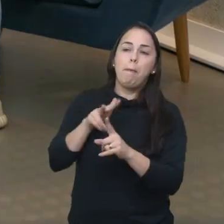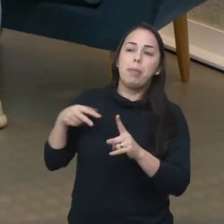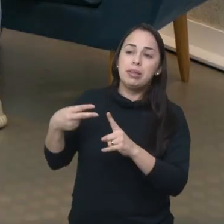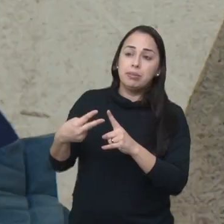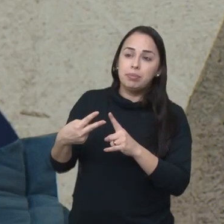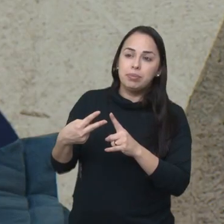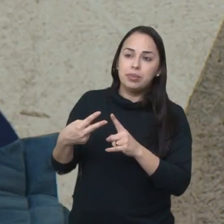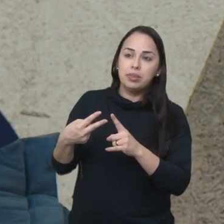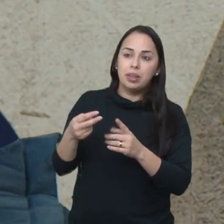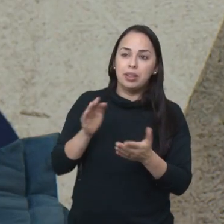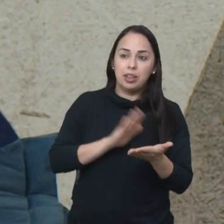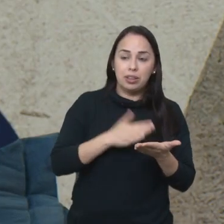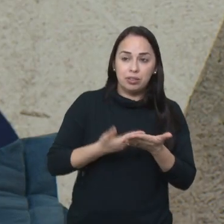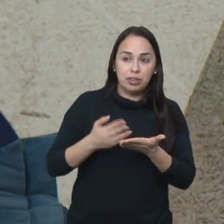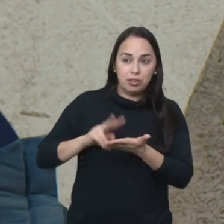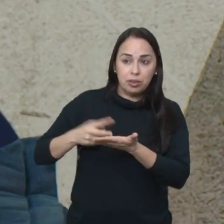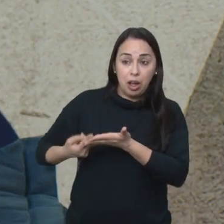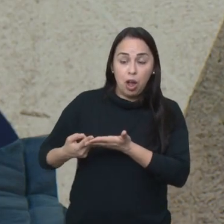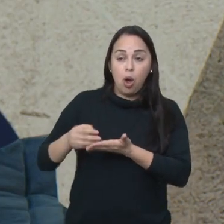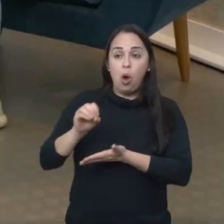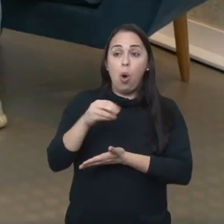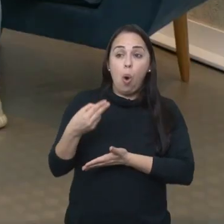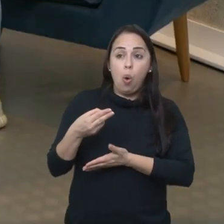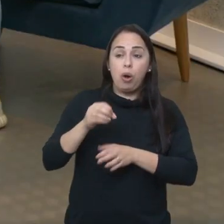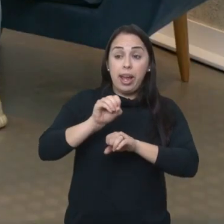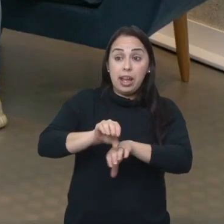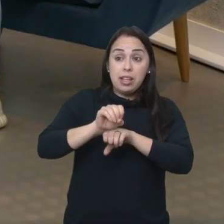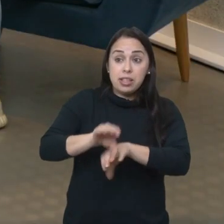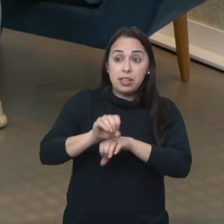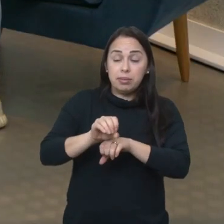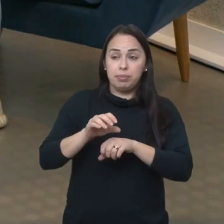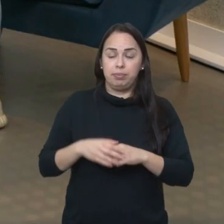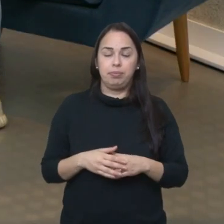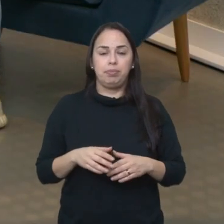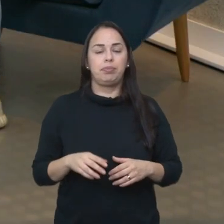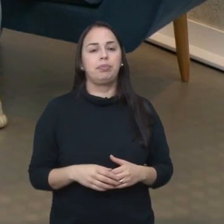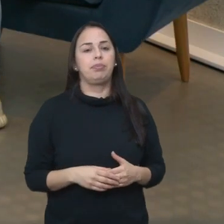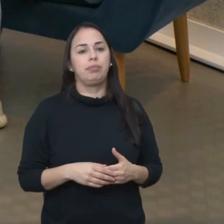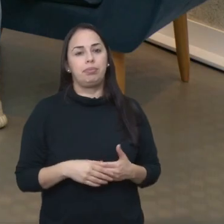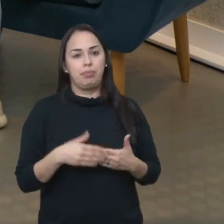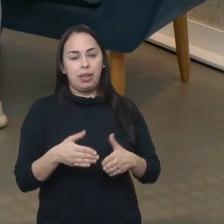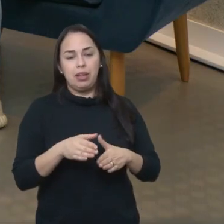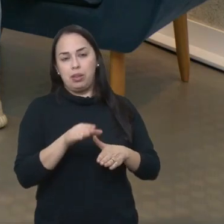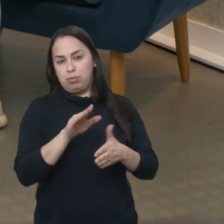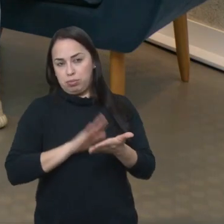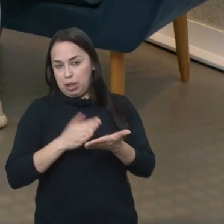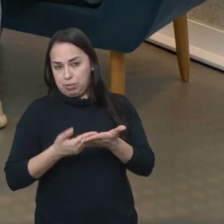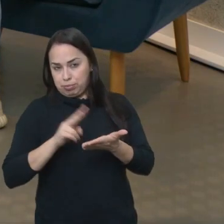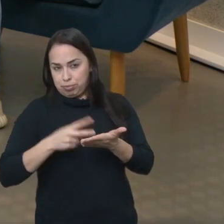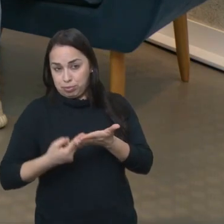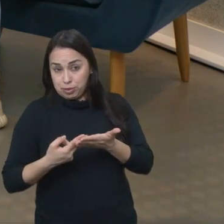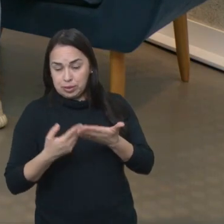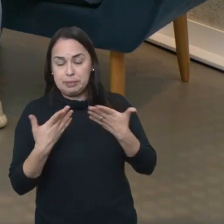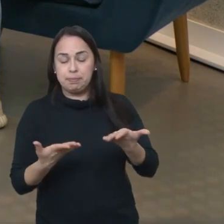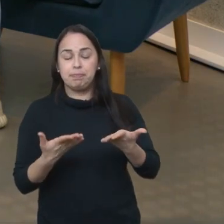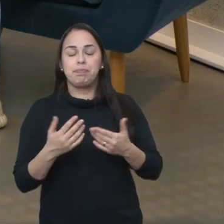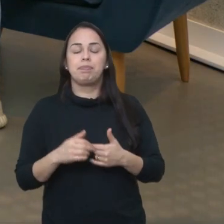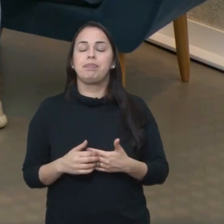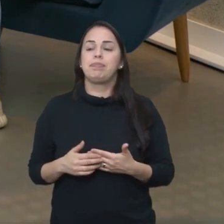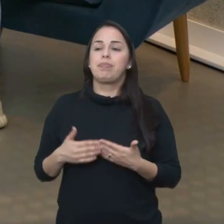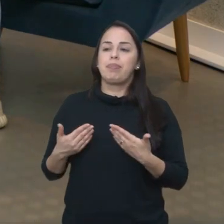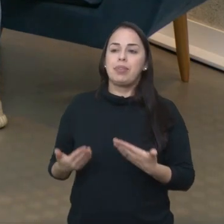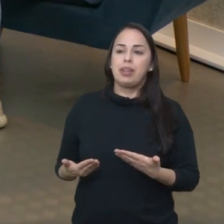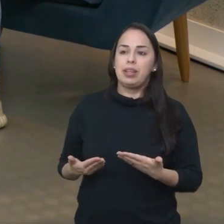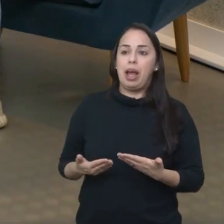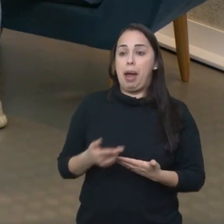Em qual perspectiva, Alif? Enquanto tradutor intérprete ou enquanto educador? Enquanto tradutor e intérprete, que é a sua profissão.